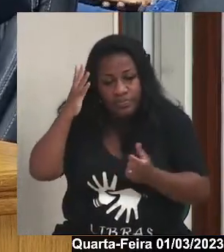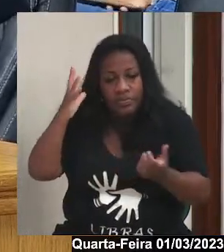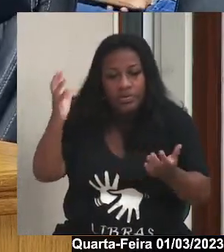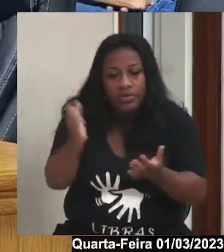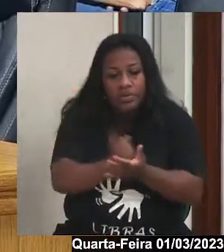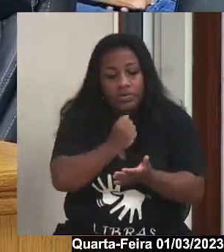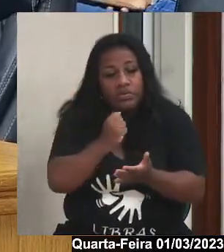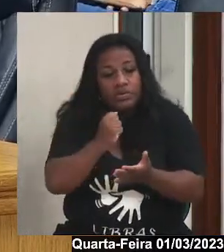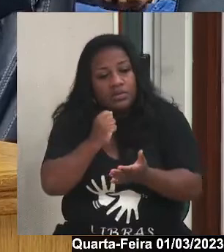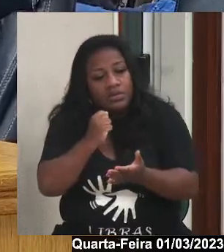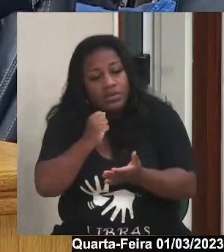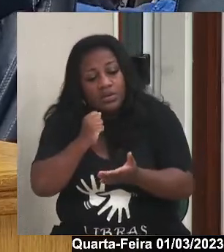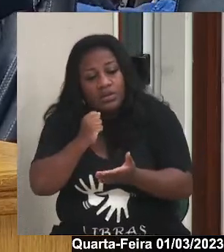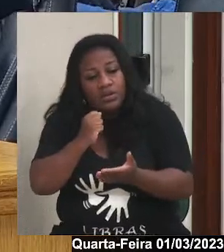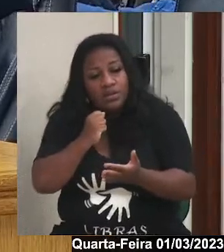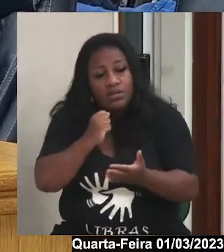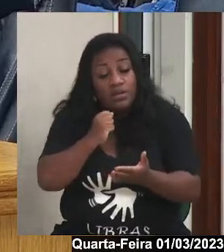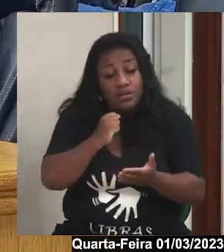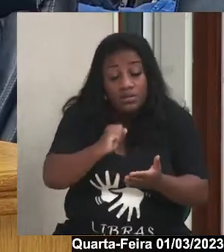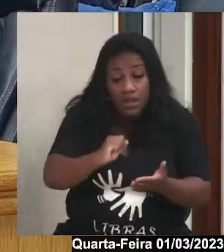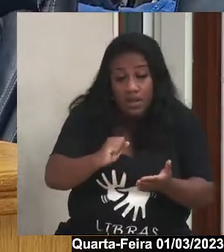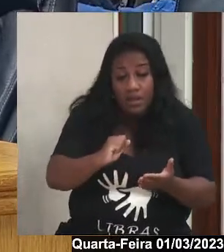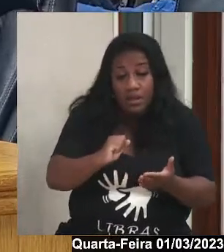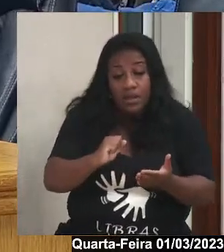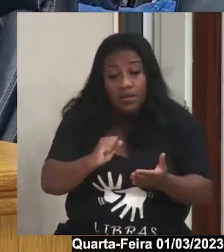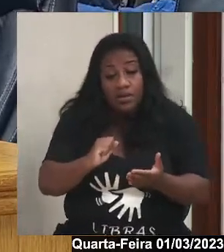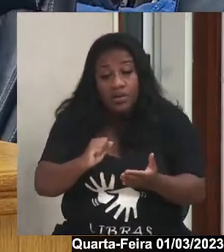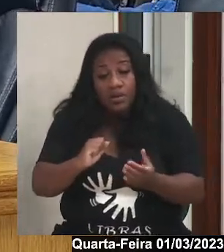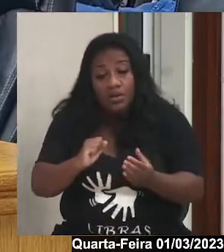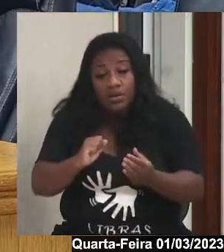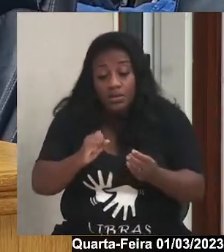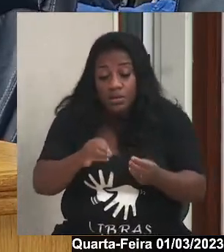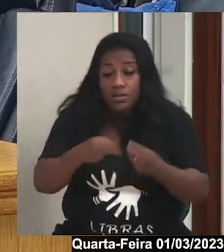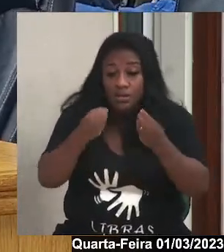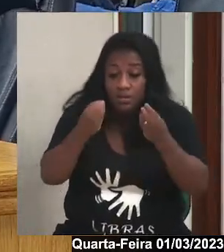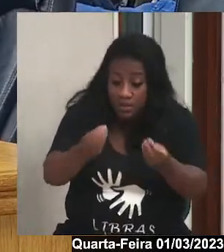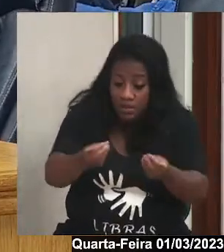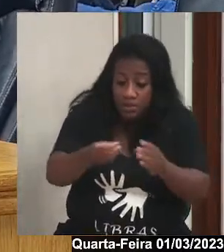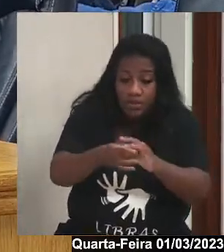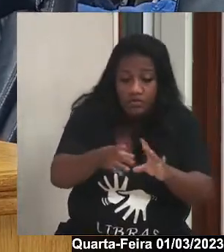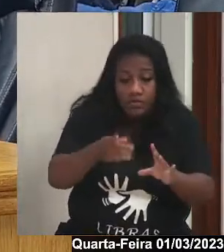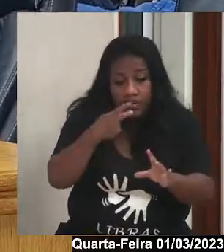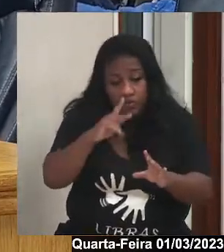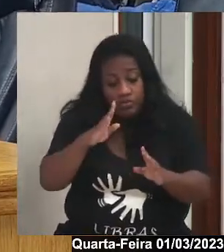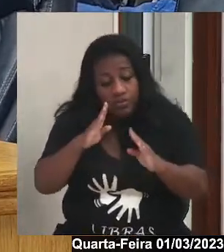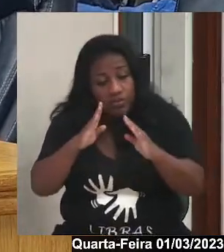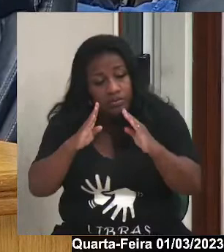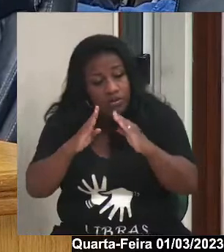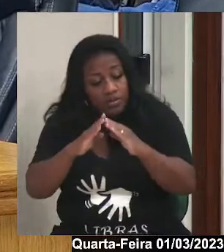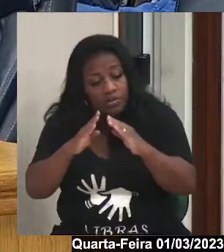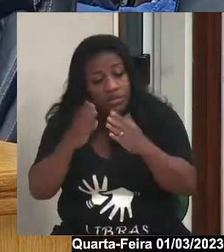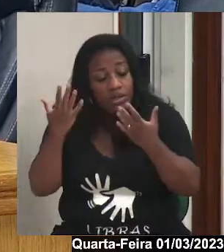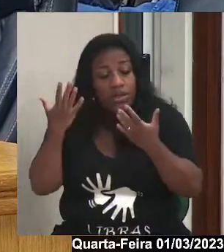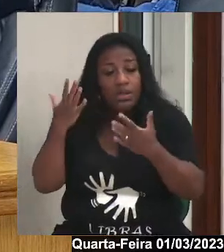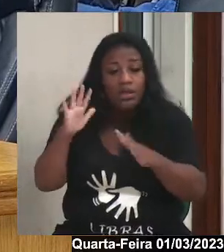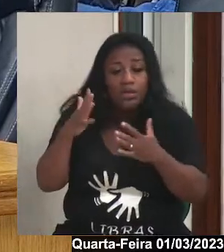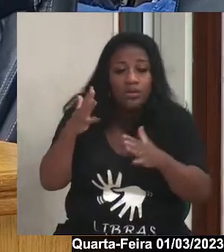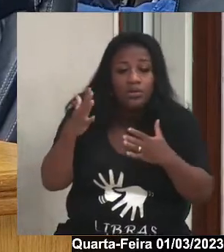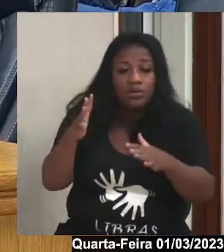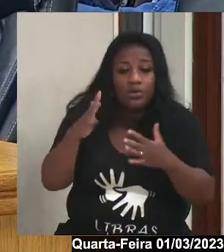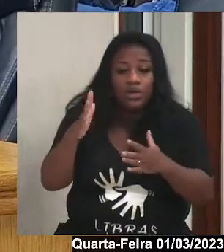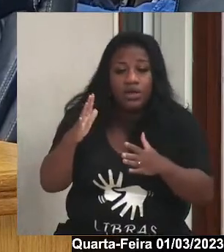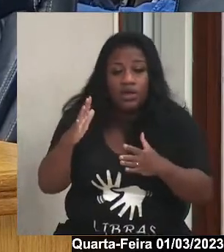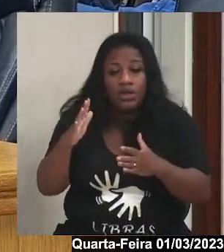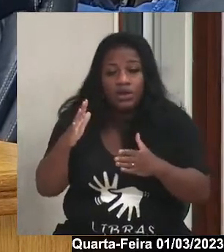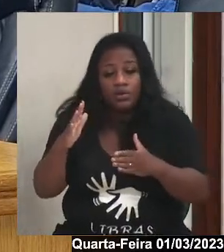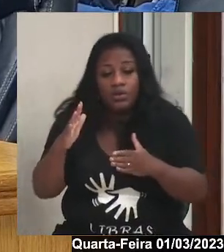conquistaram um bem, e hoje eles podem, de fato, deixar uma herança para seu filho. Então, eu quero dizer e parabenizar,